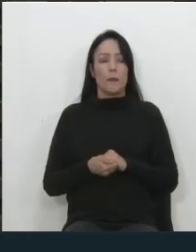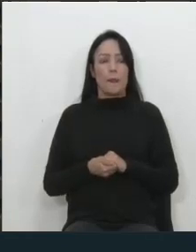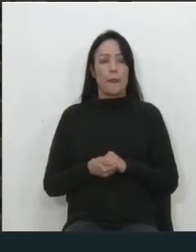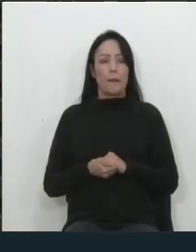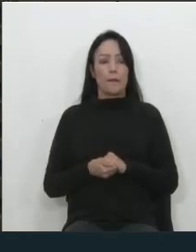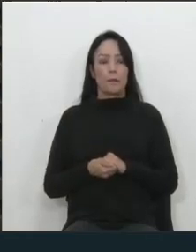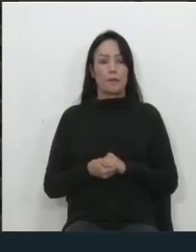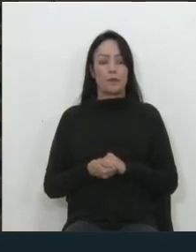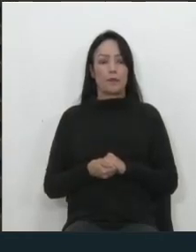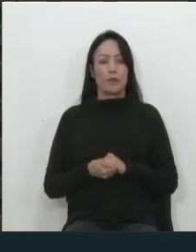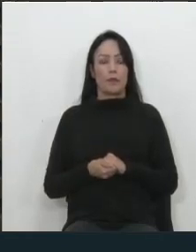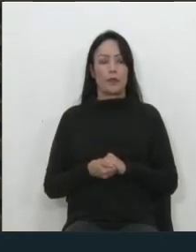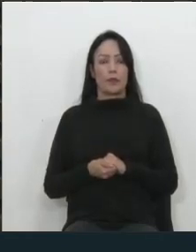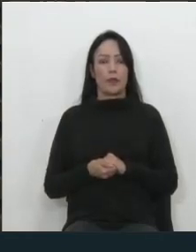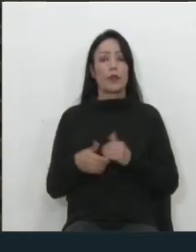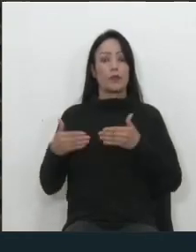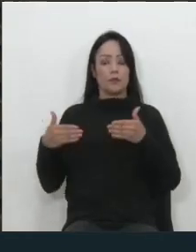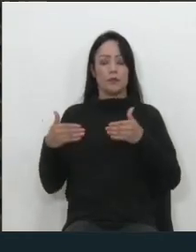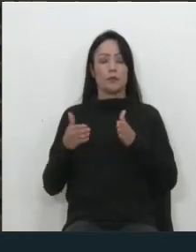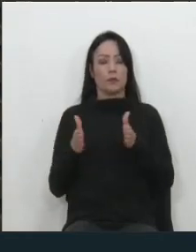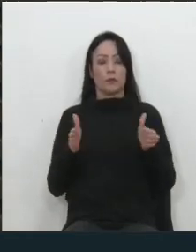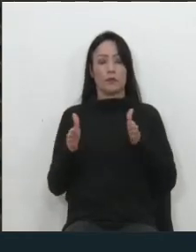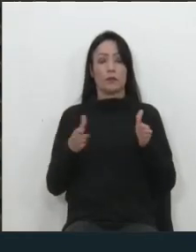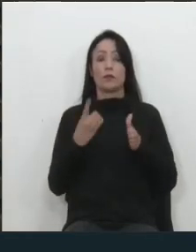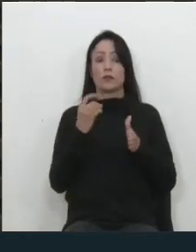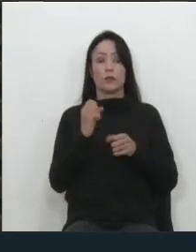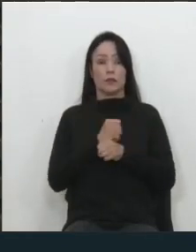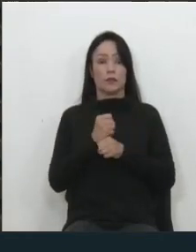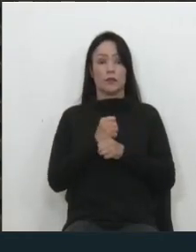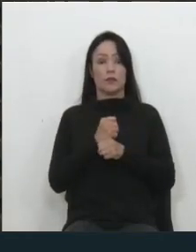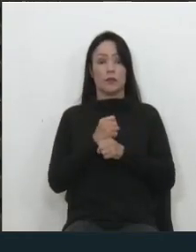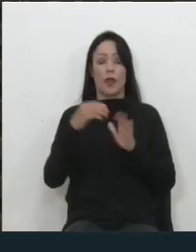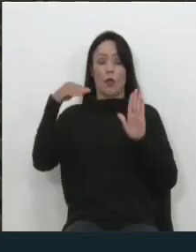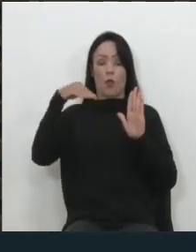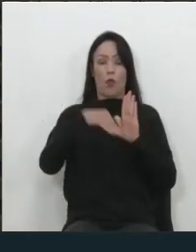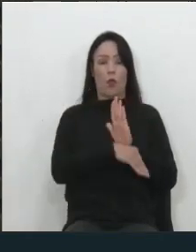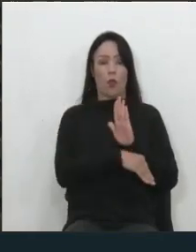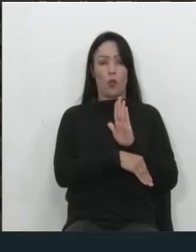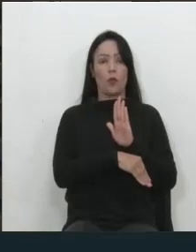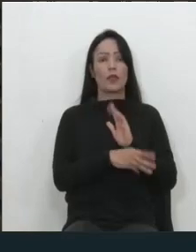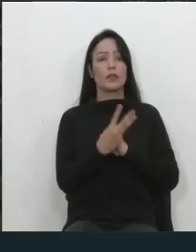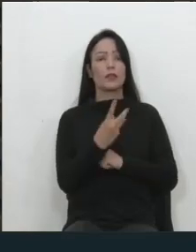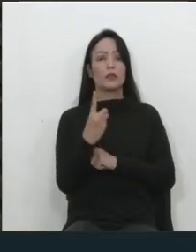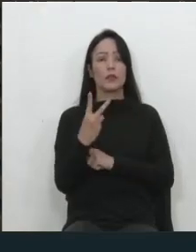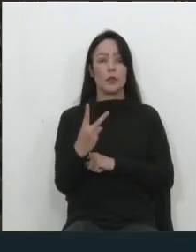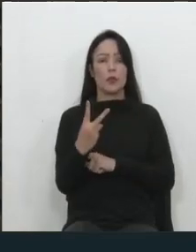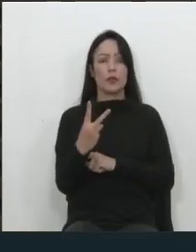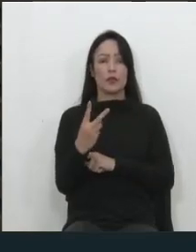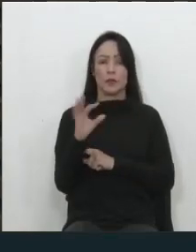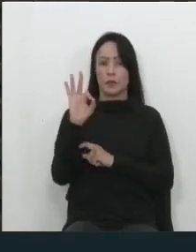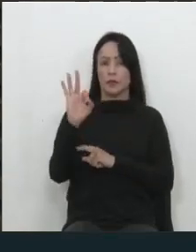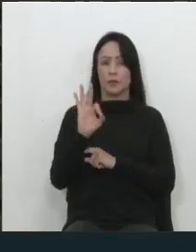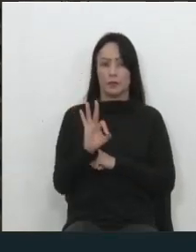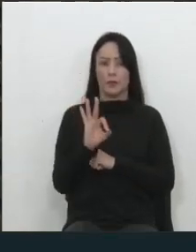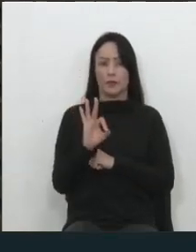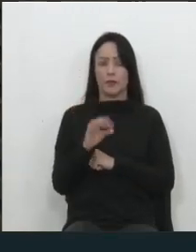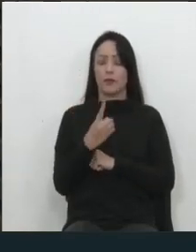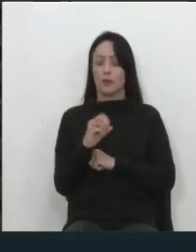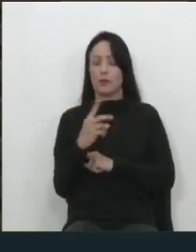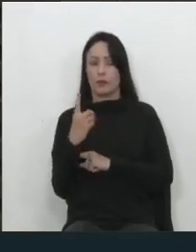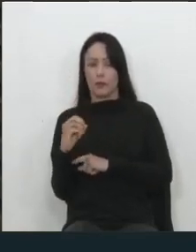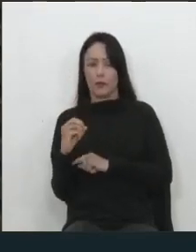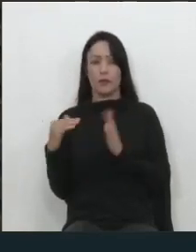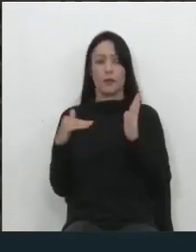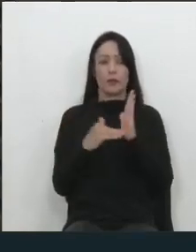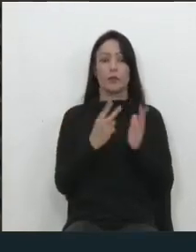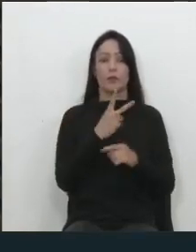o déficit de mortes no Brasil caíram em 32%. Entre 2010 e 2021,